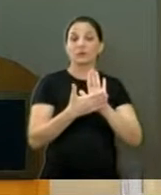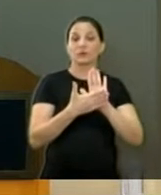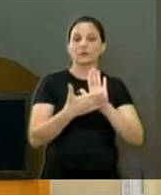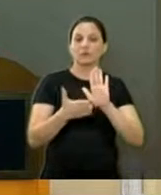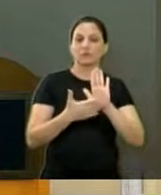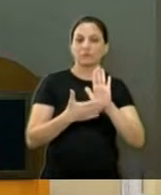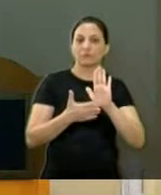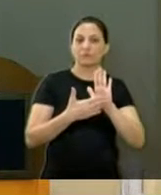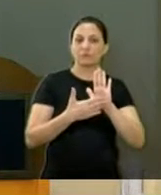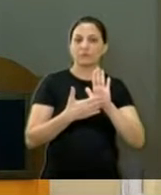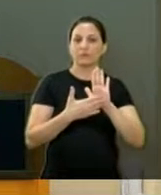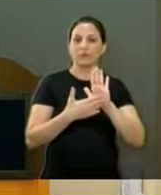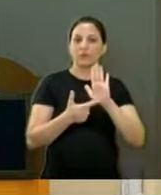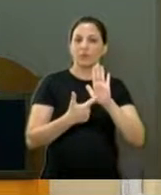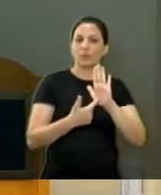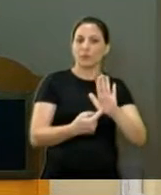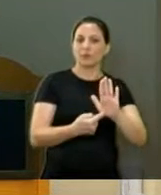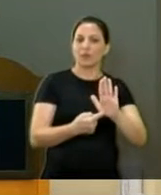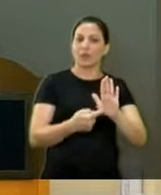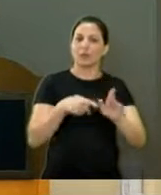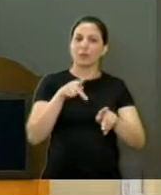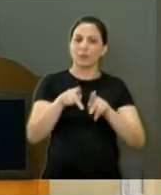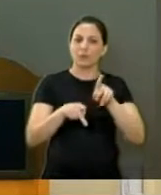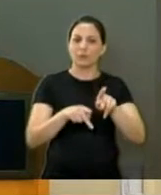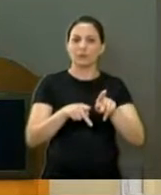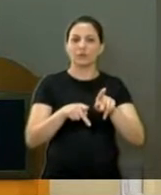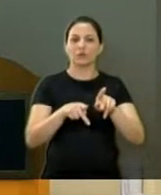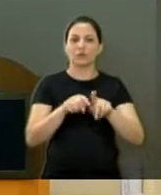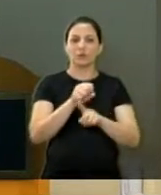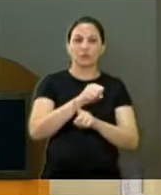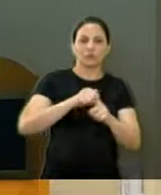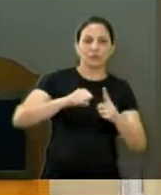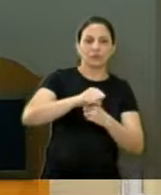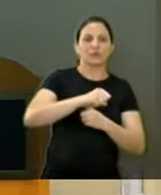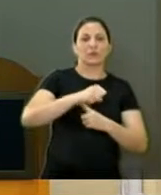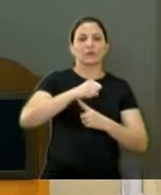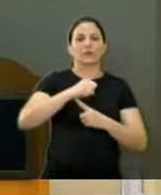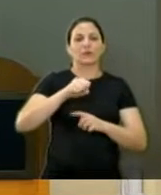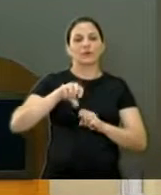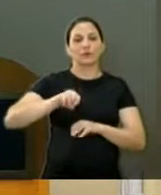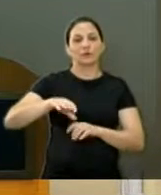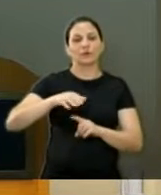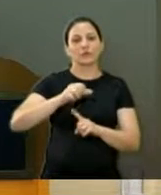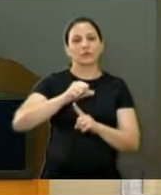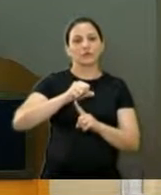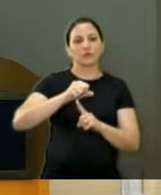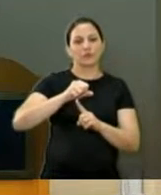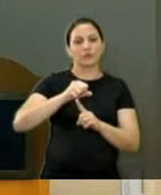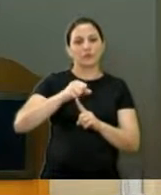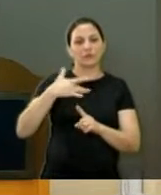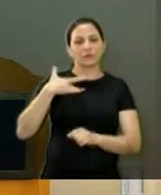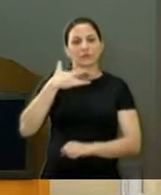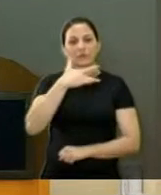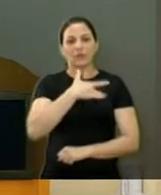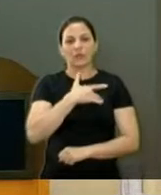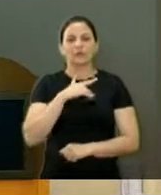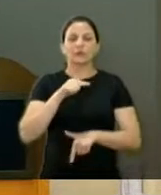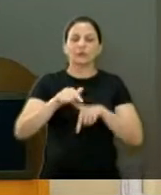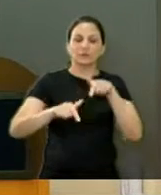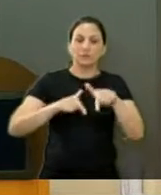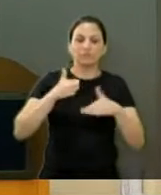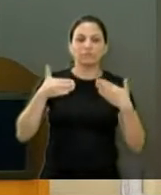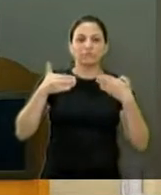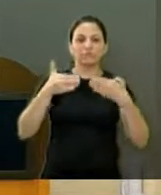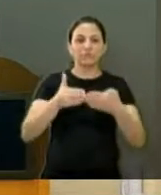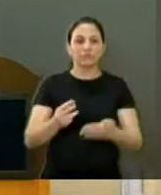gente não pára a questão de social educação saúde estamos trabalhando e tem que